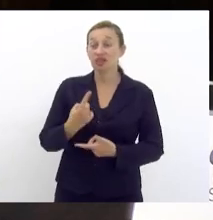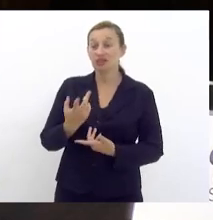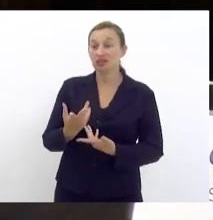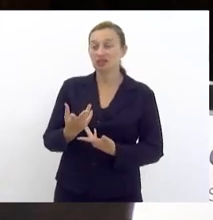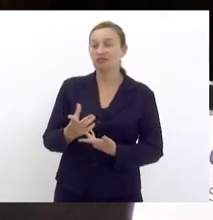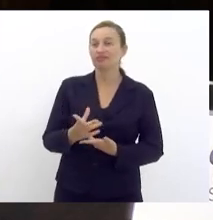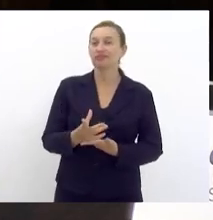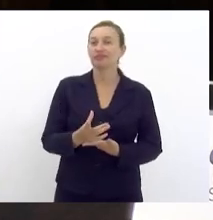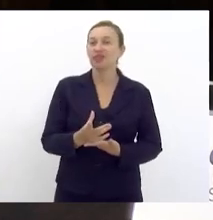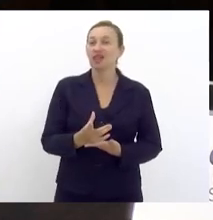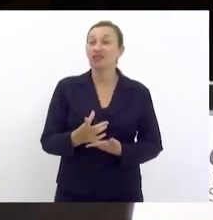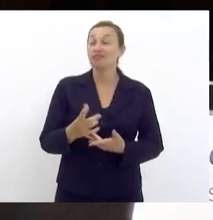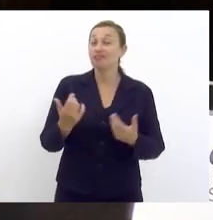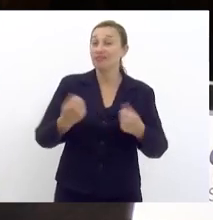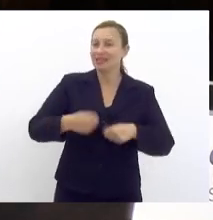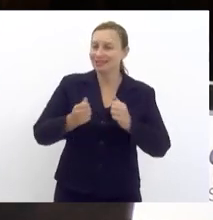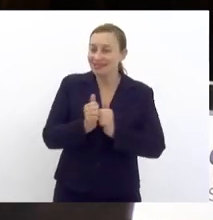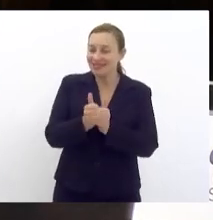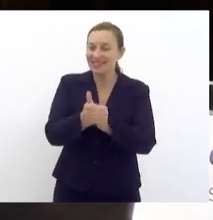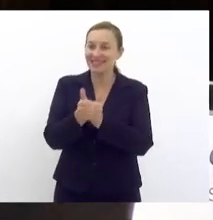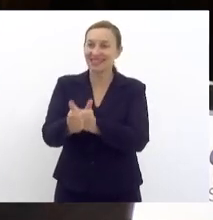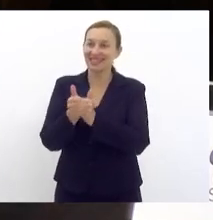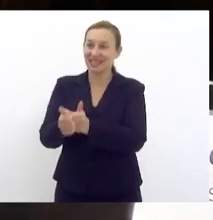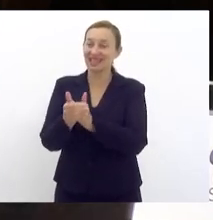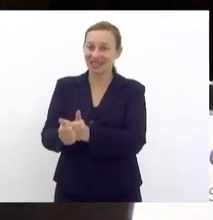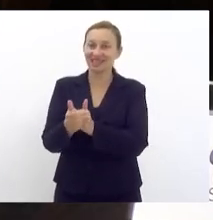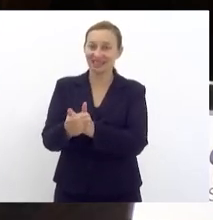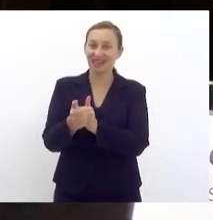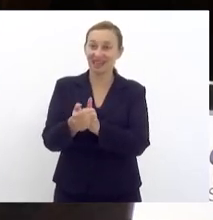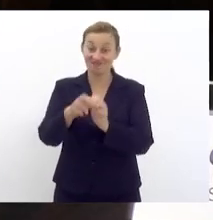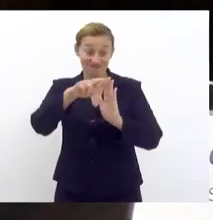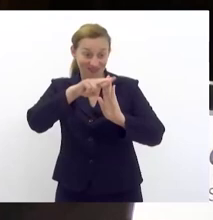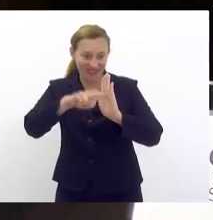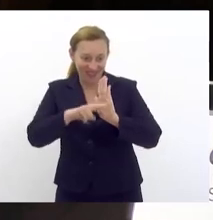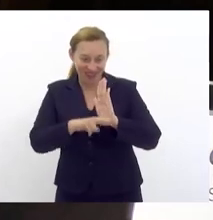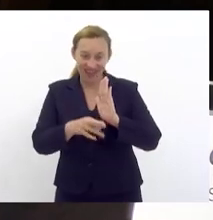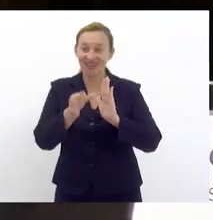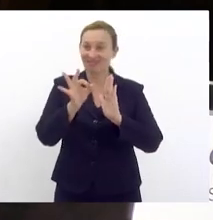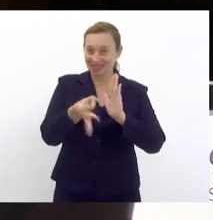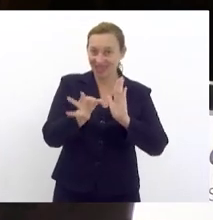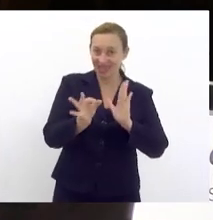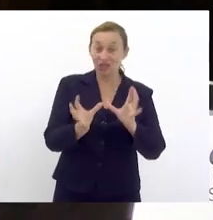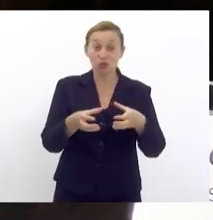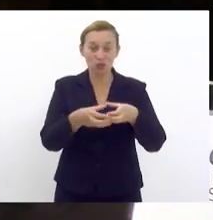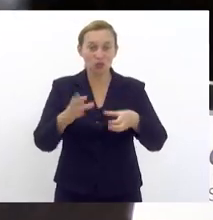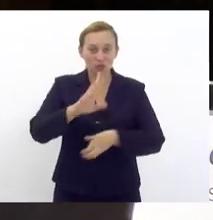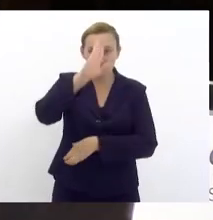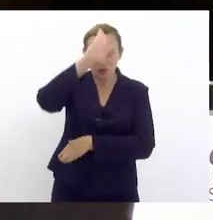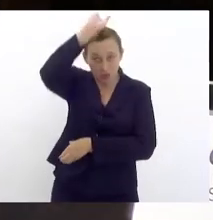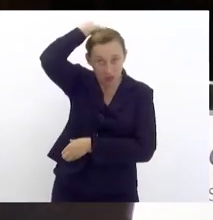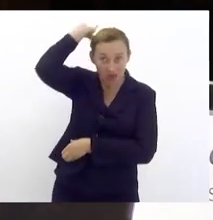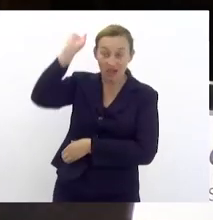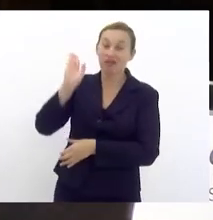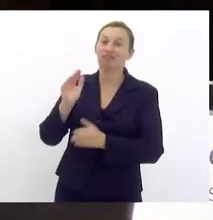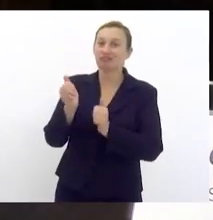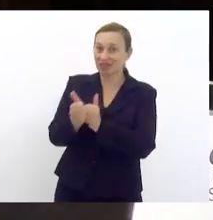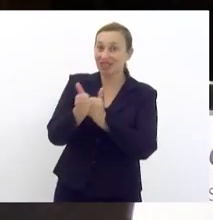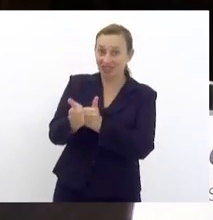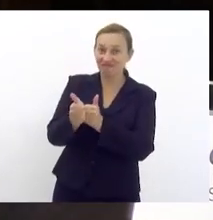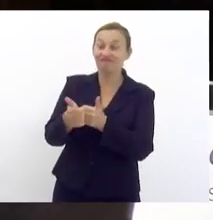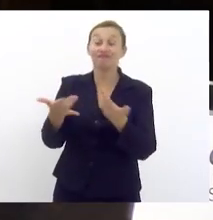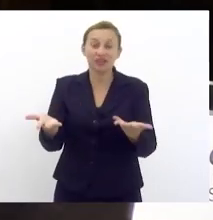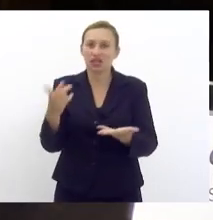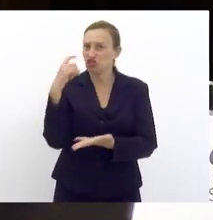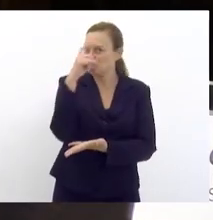chancela, né? Tem que seguir no mínimo o padrão do Corpo de Bombeiros. Esse é o padrão que a gente tem que seguir. E